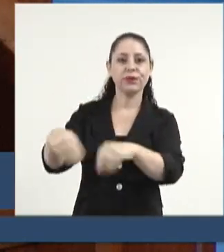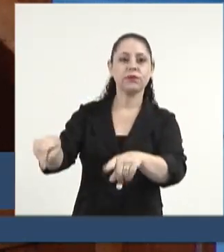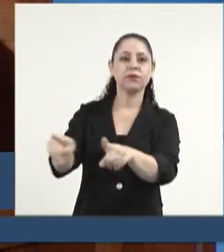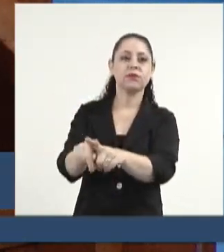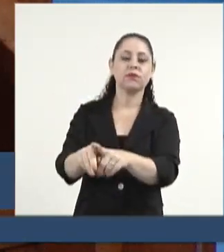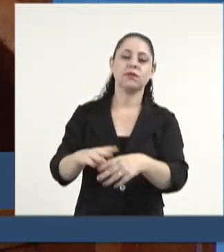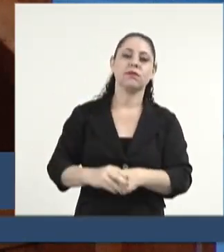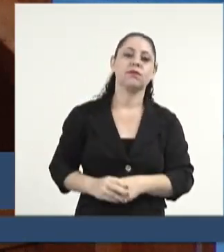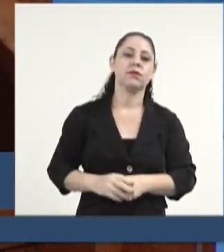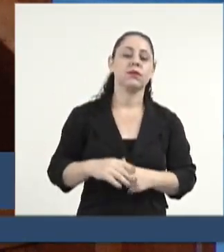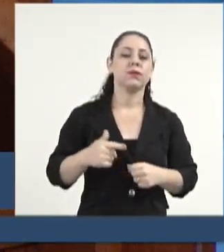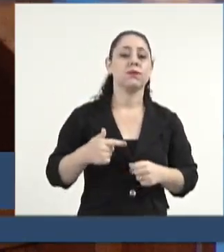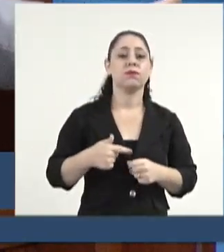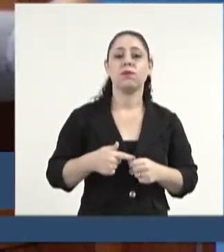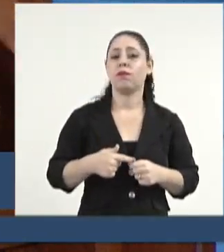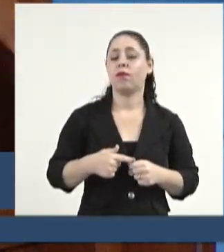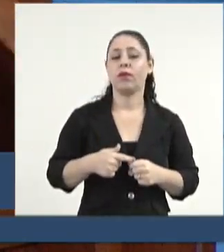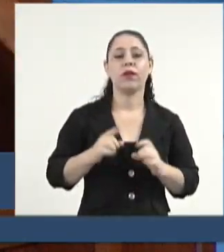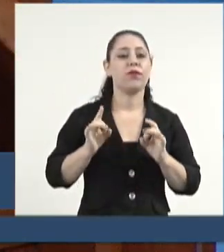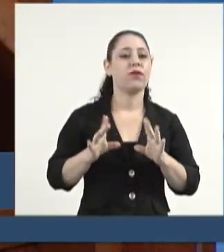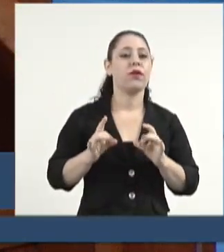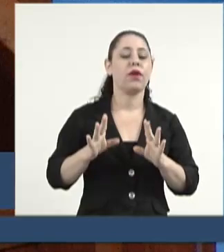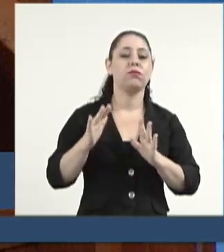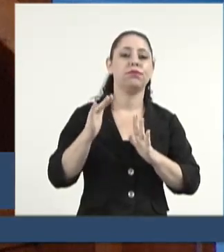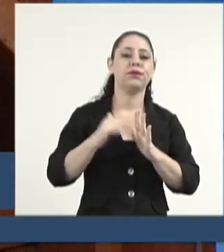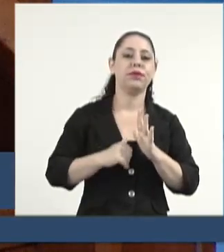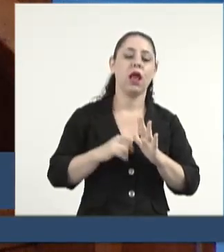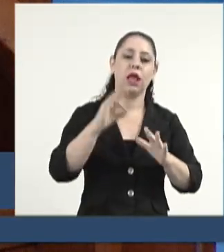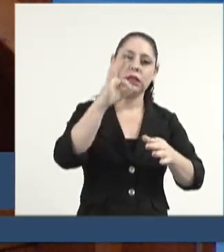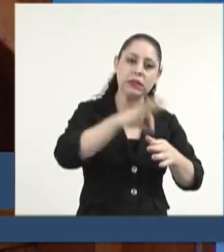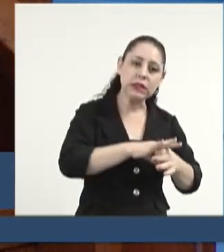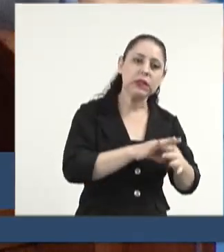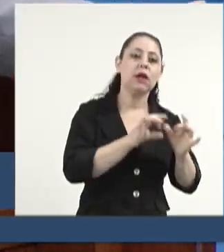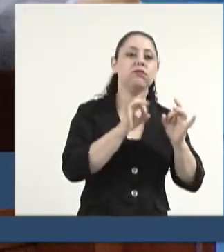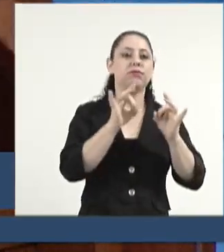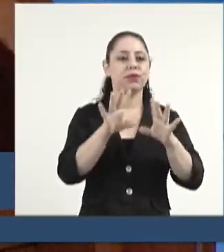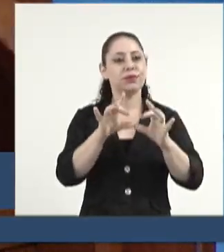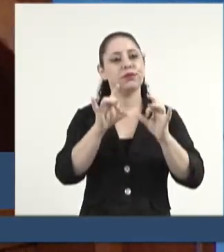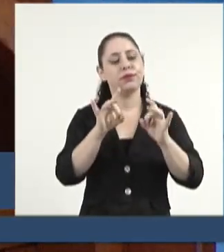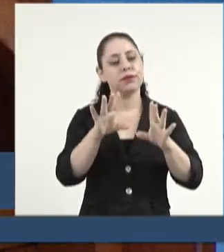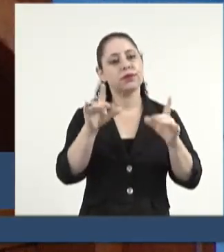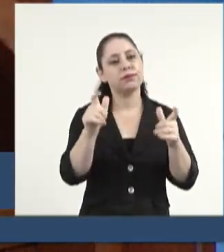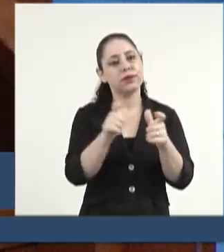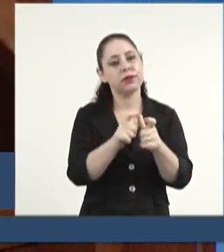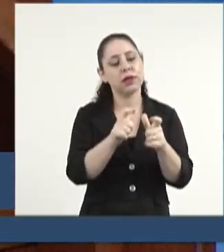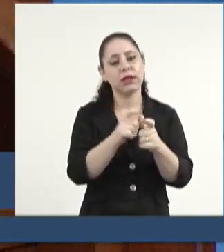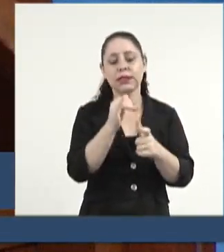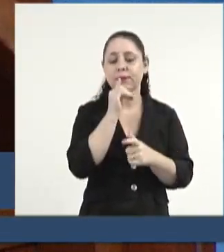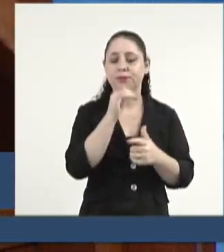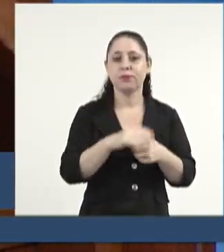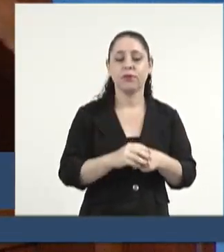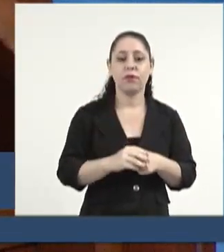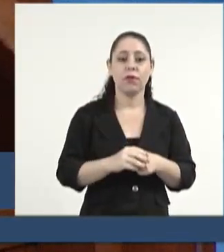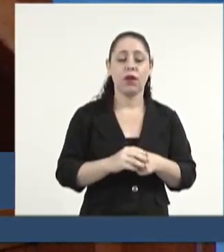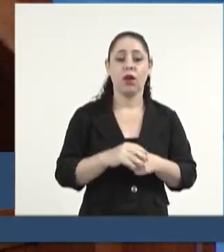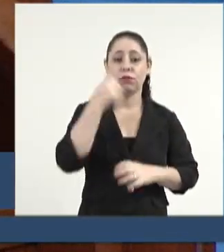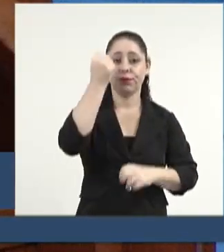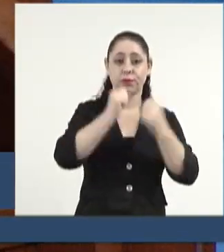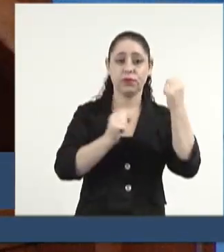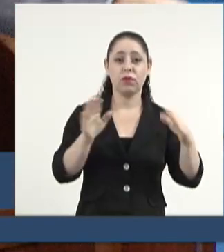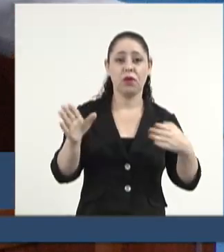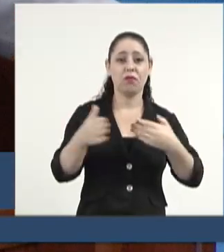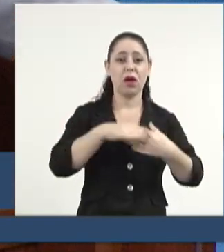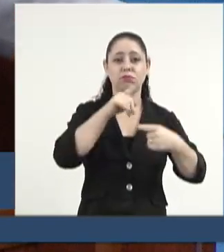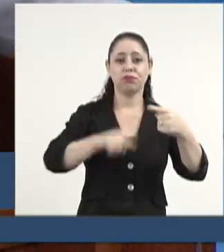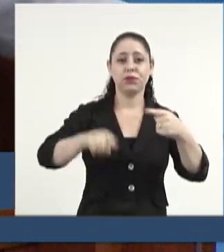O posto vai vender menos, porque vai gastar menos, vai plantar menos, como vende, o fabricante fecha a indústria,